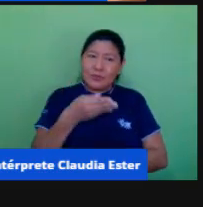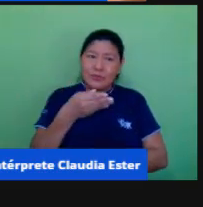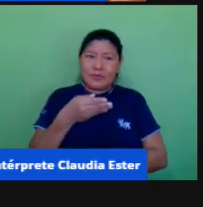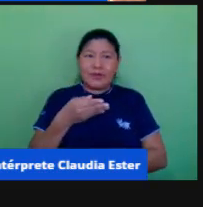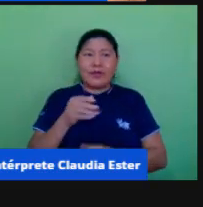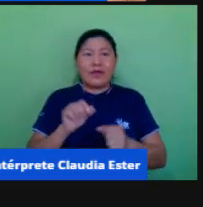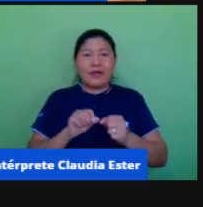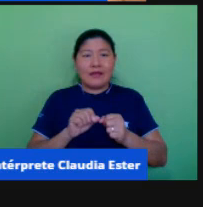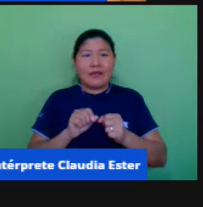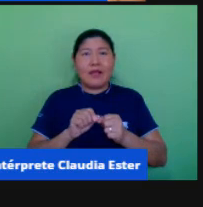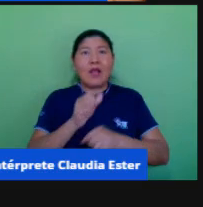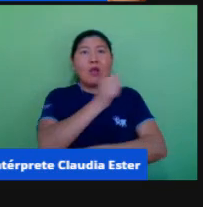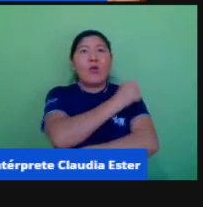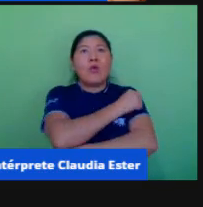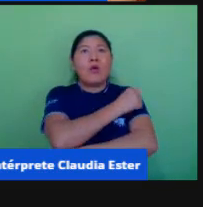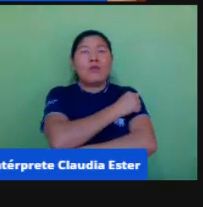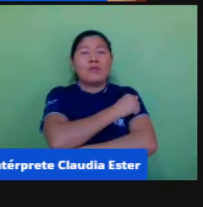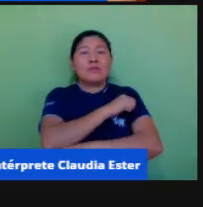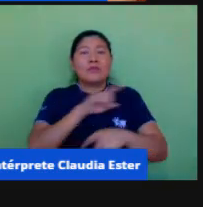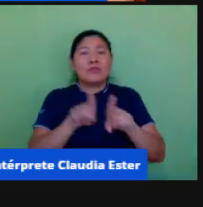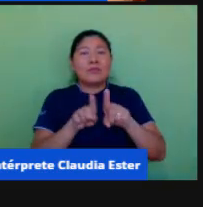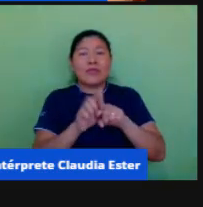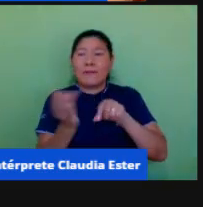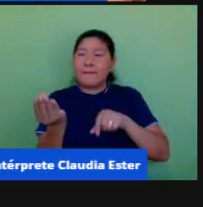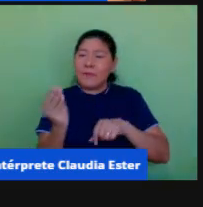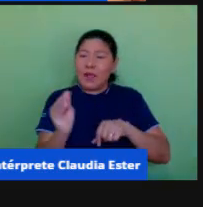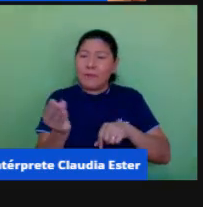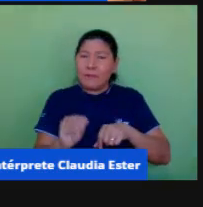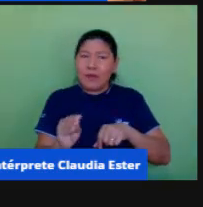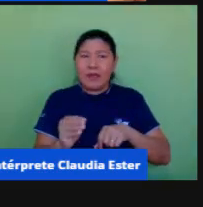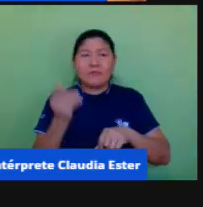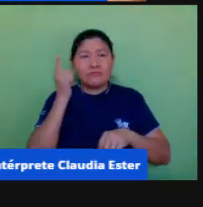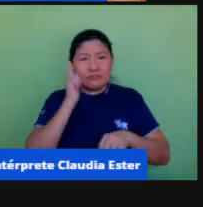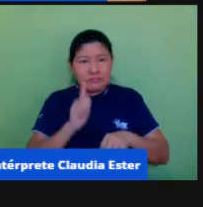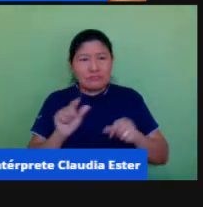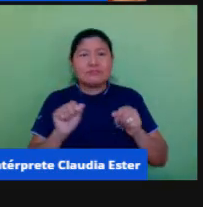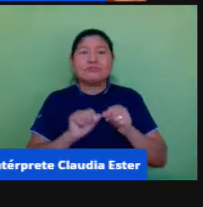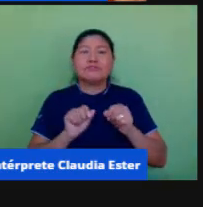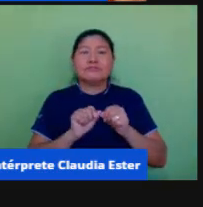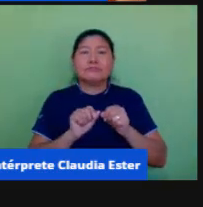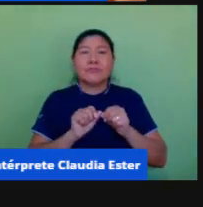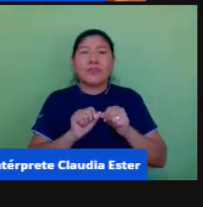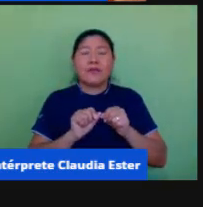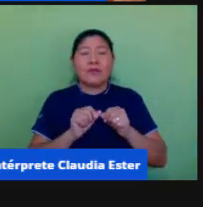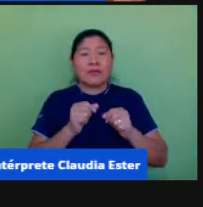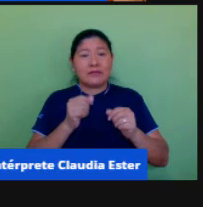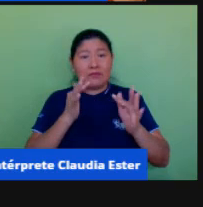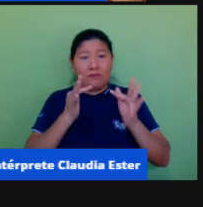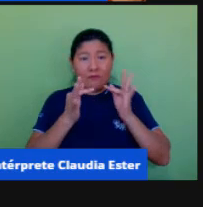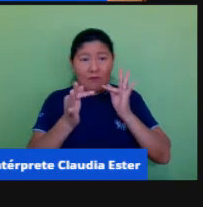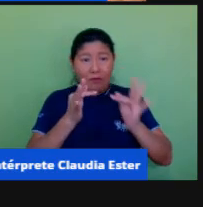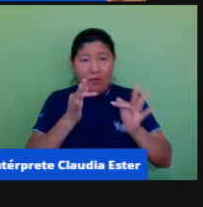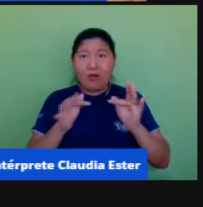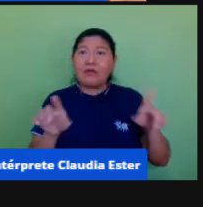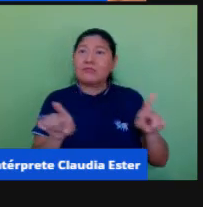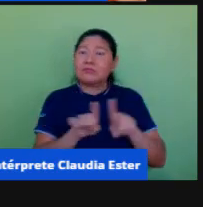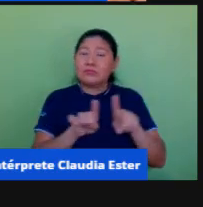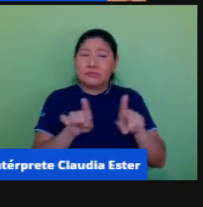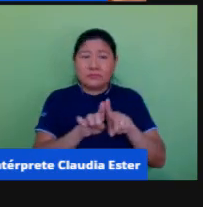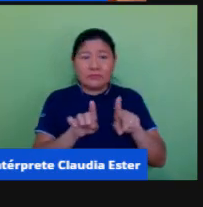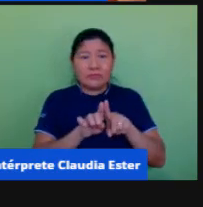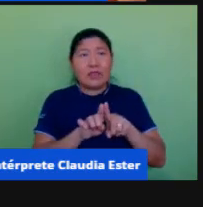consegue postar vídeos, o professor consegue postar, fazer fóruns de discussões, o professor consegue